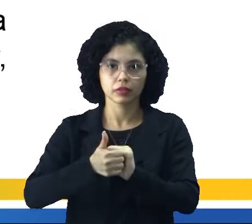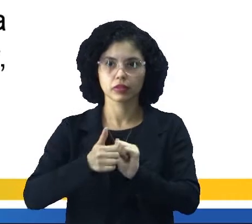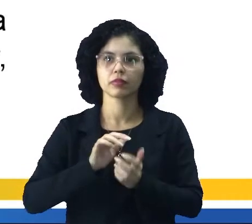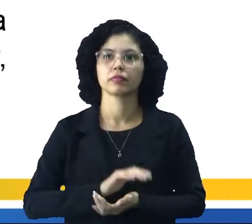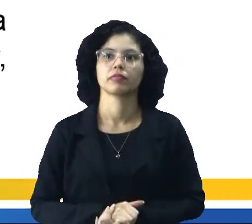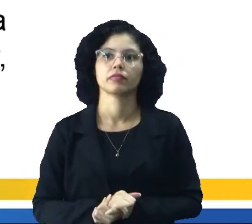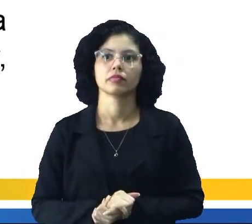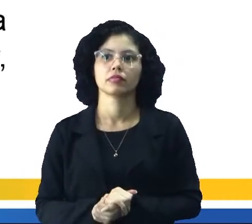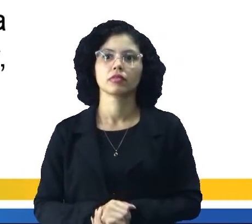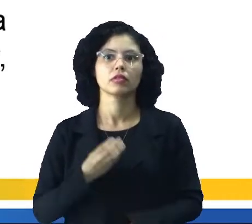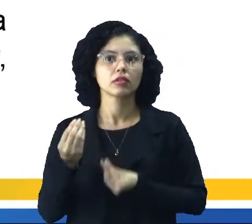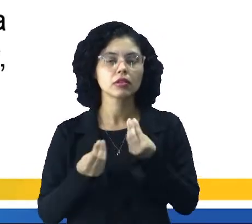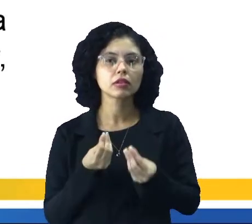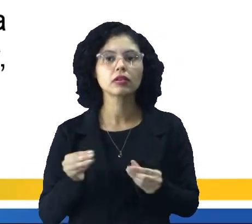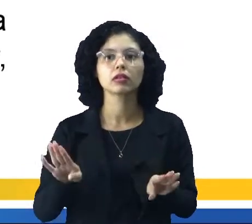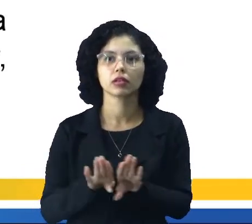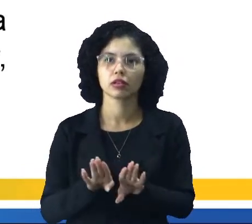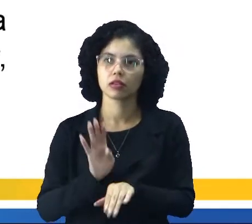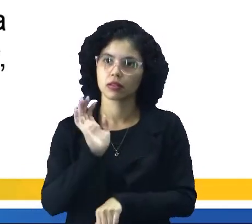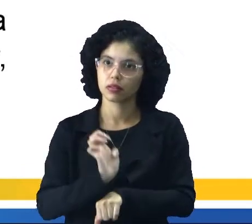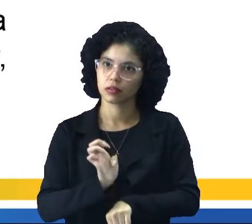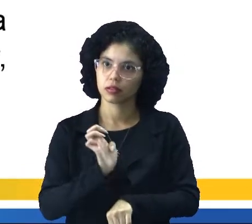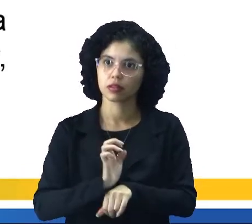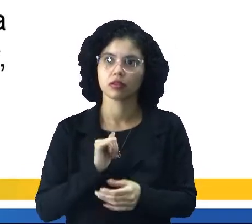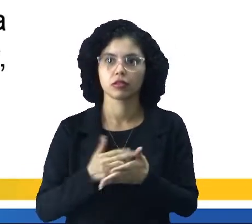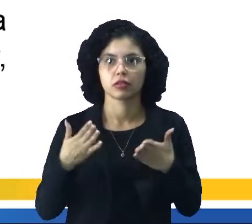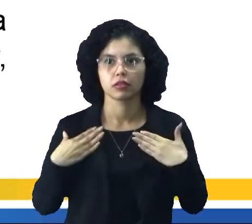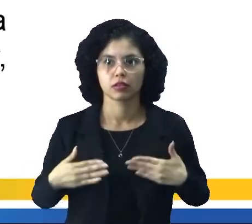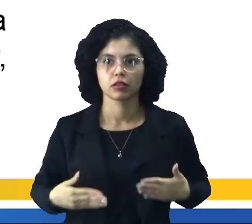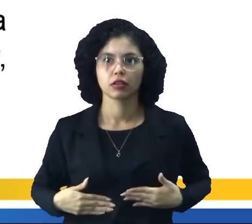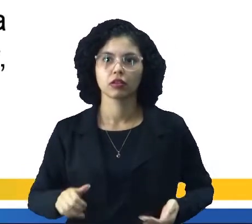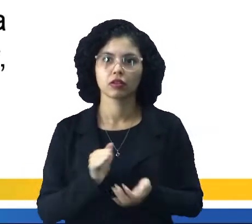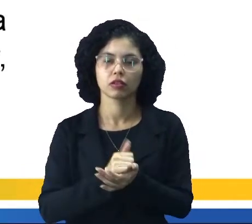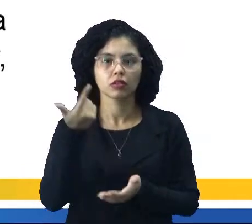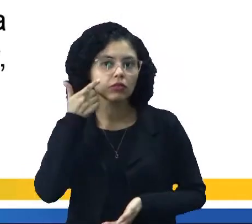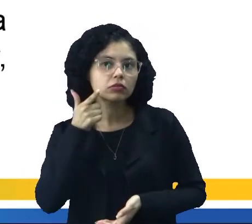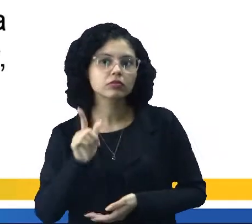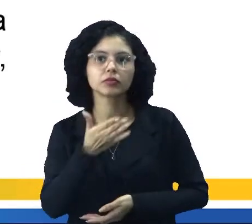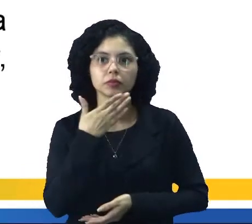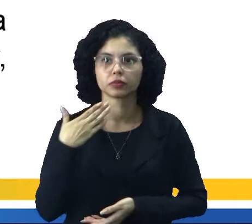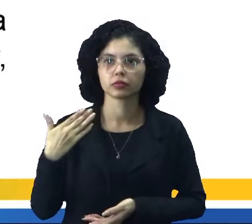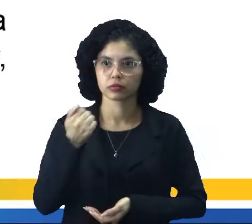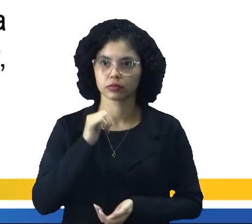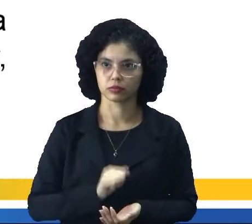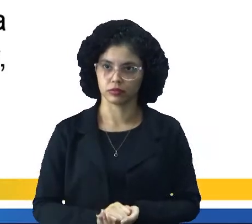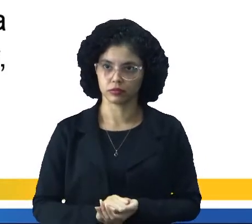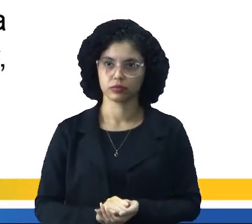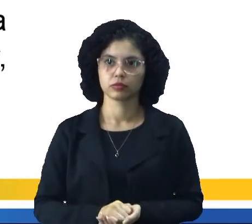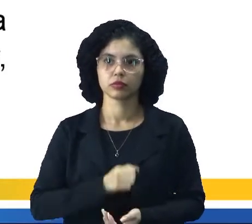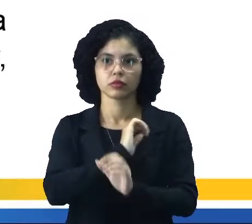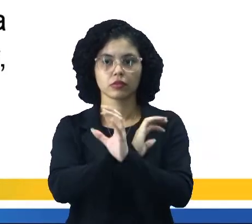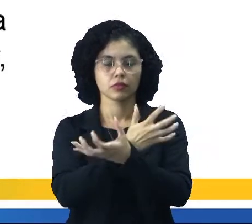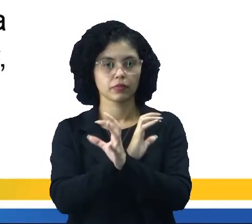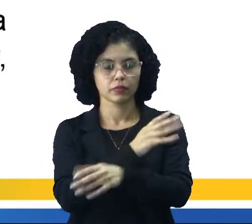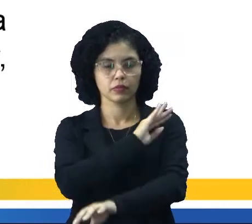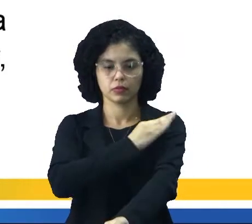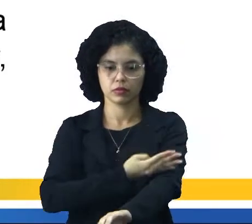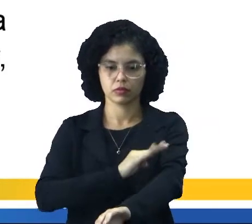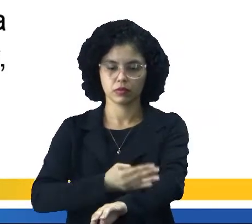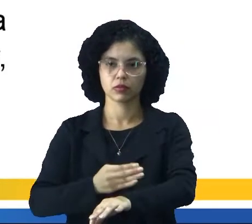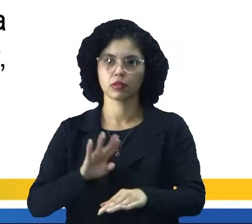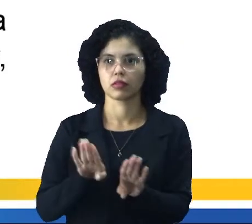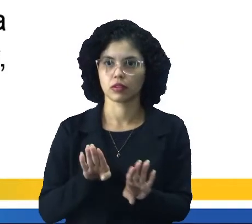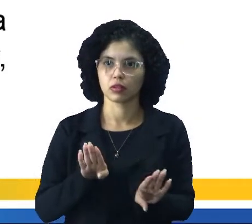e esportes. Trata-se de um estado do corpo em que a pessoa alcança melhorias do funcionamento músculo-esquelético